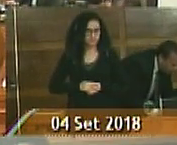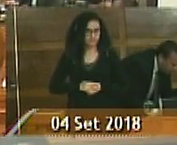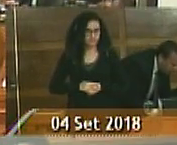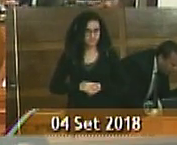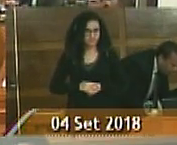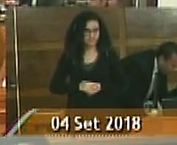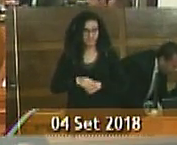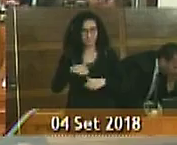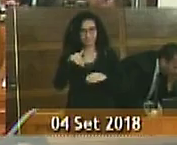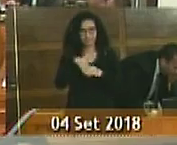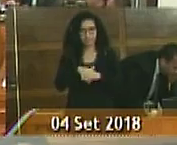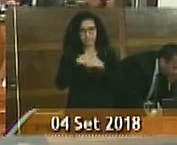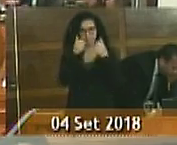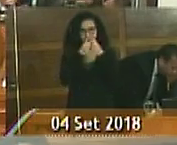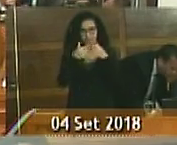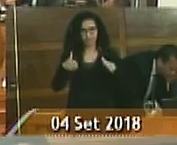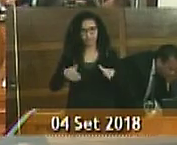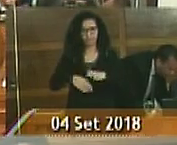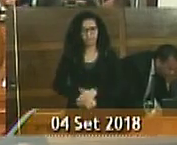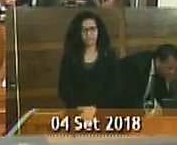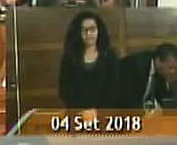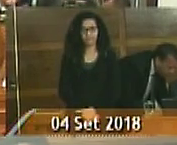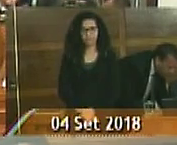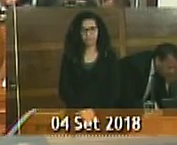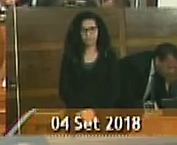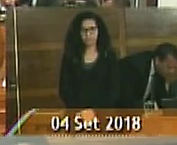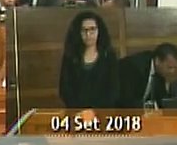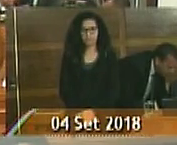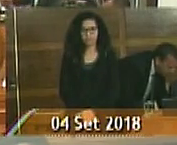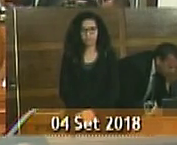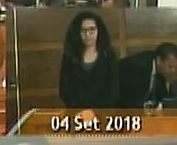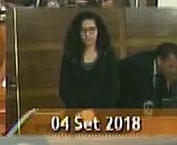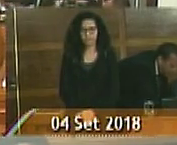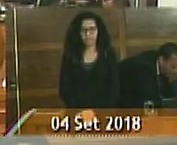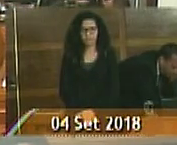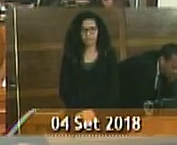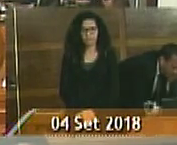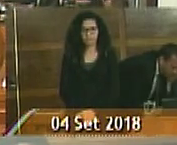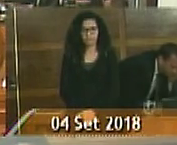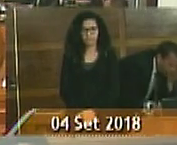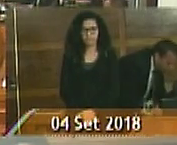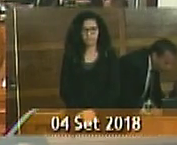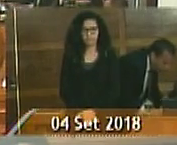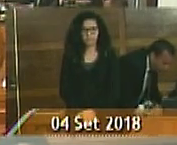Não havendo oradores. Votação aberta.